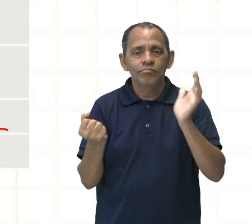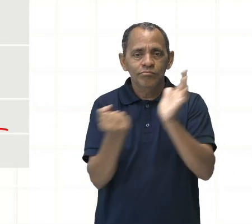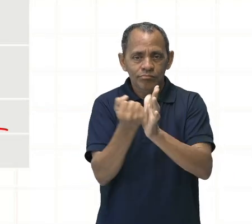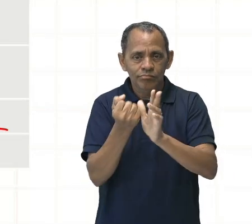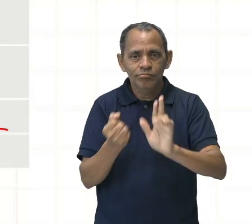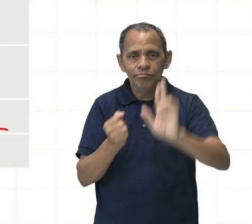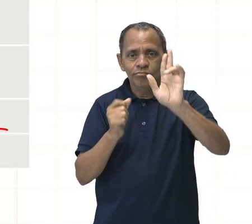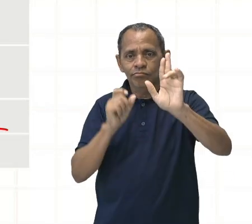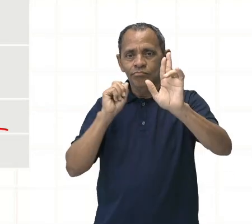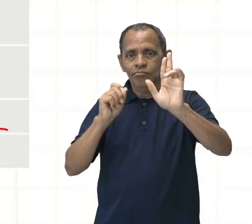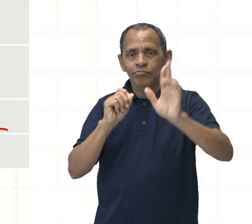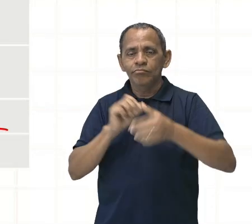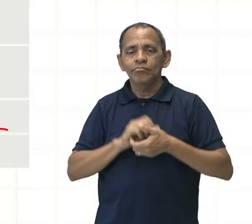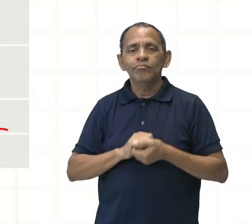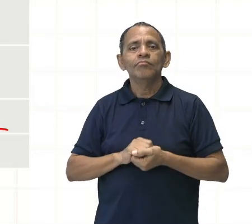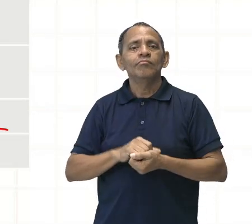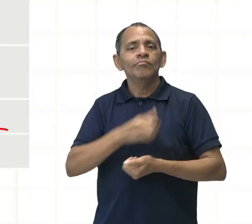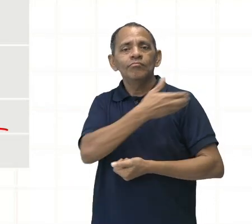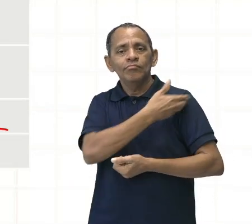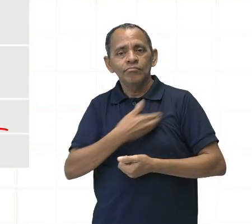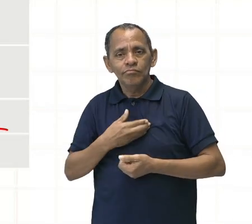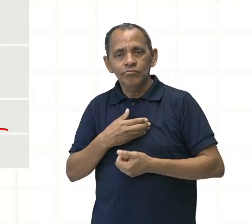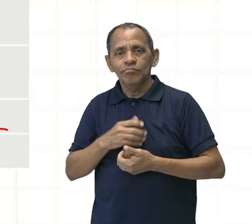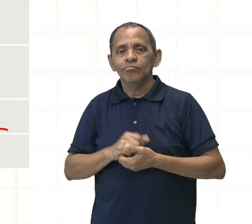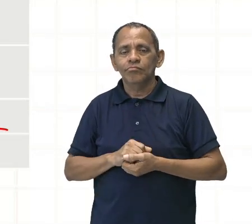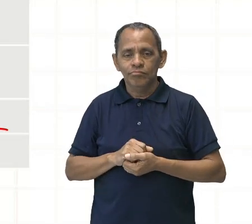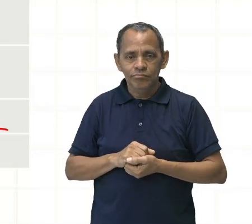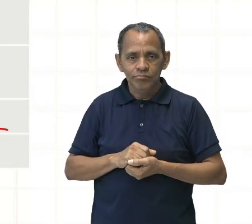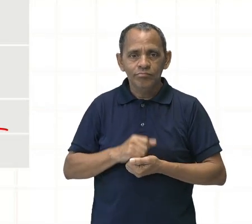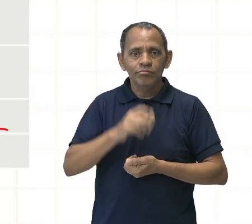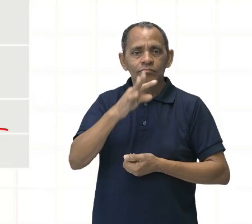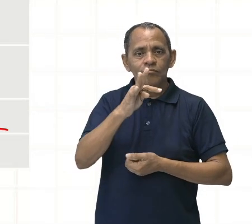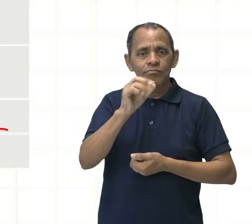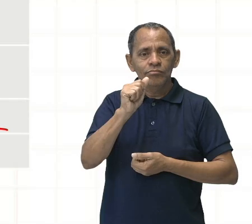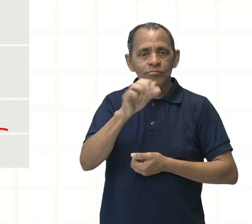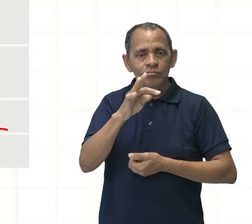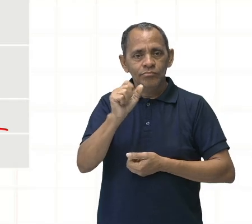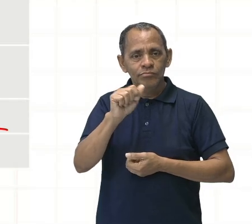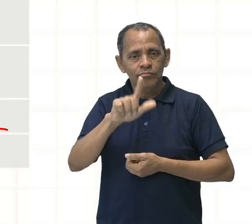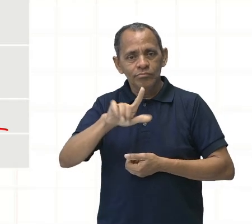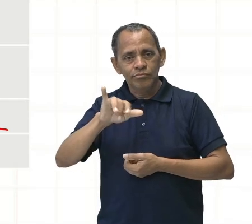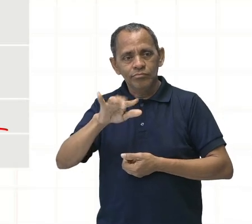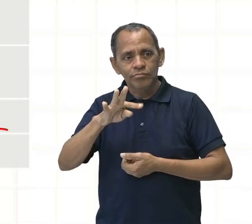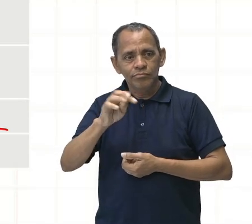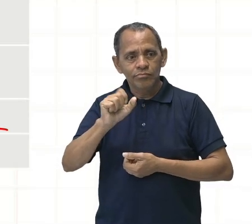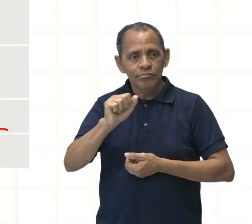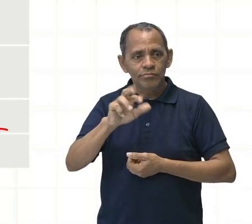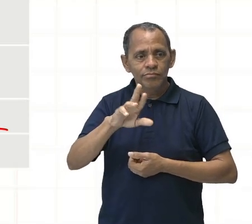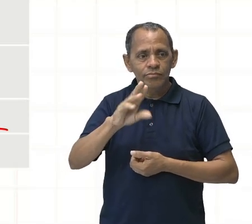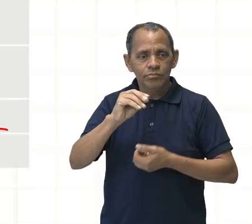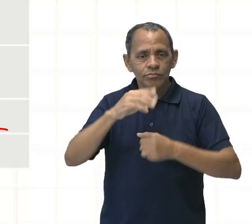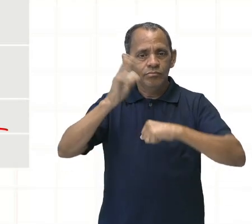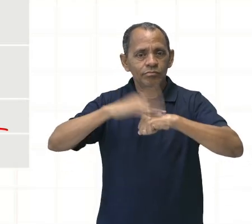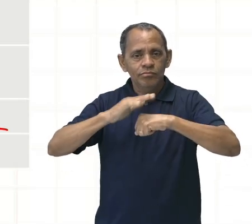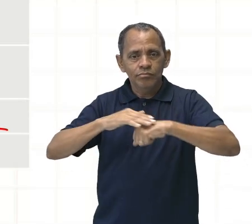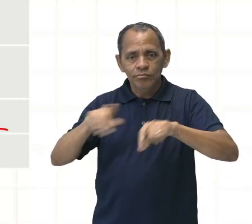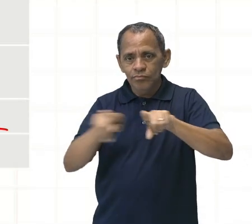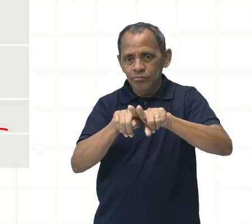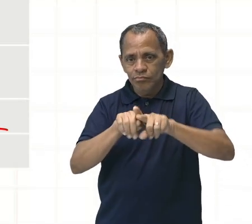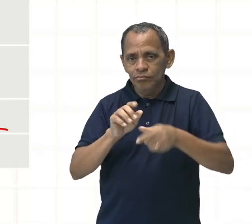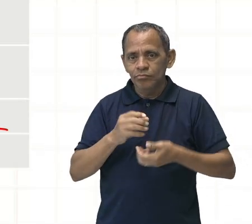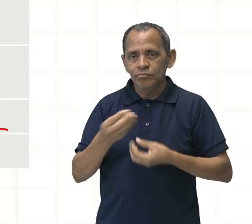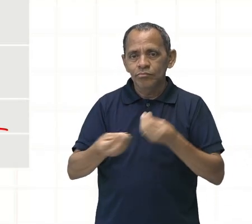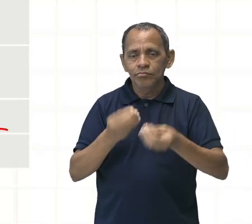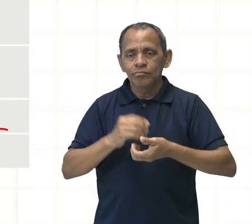símbolo, também representava um Estado totalitário. Essas são as principais diferenças entre